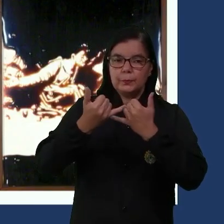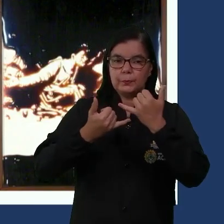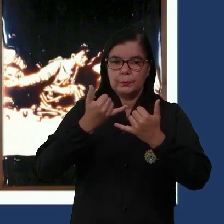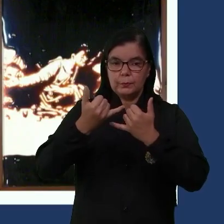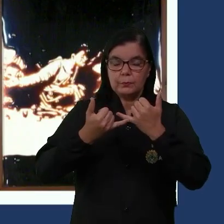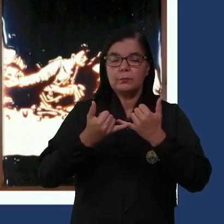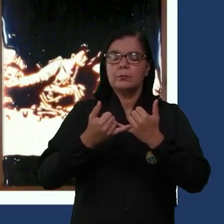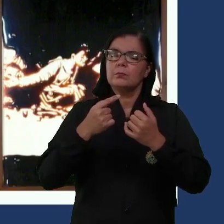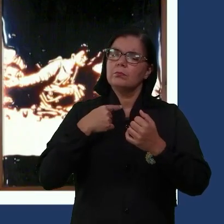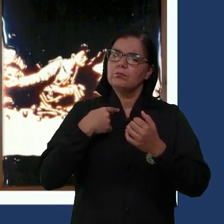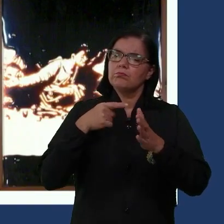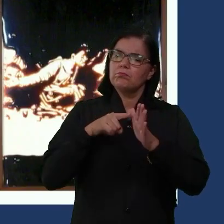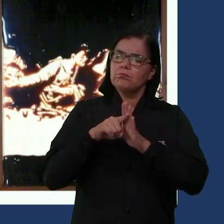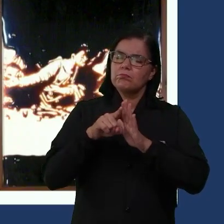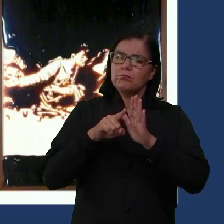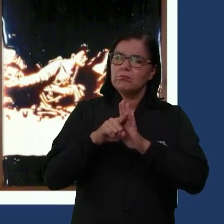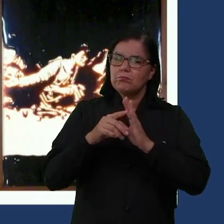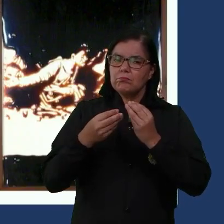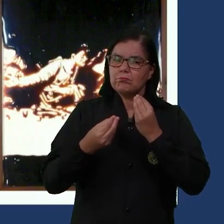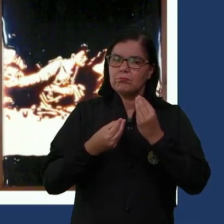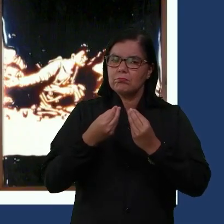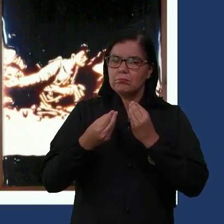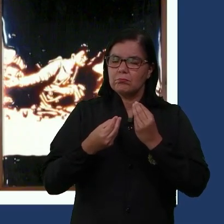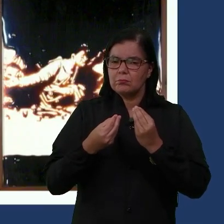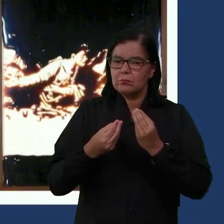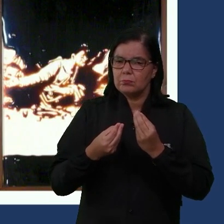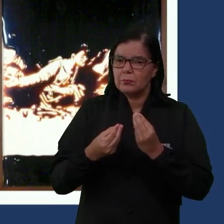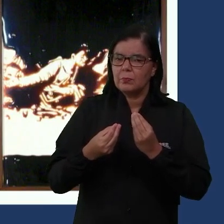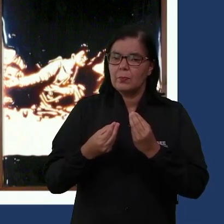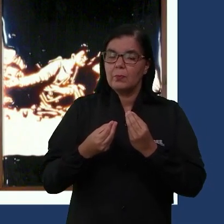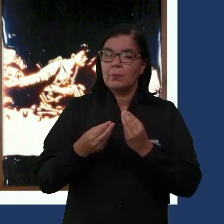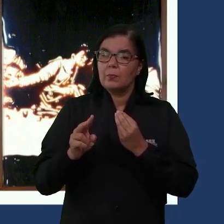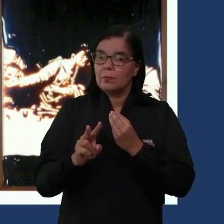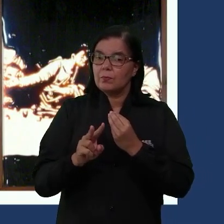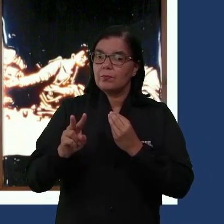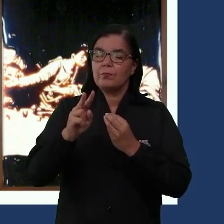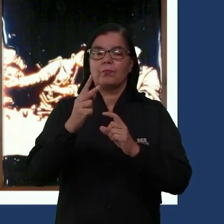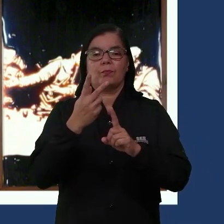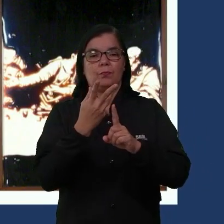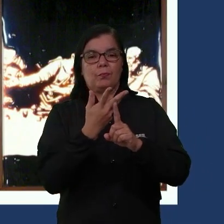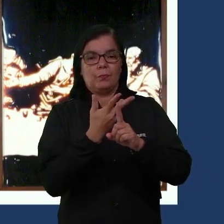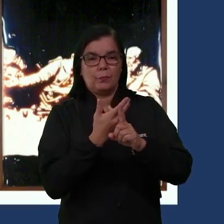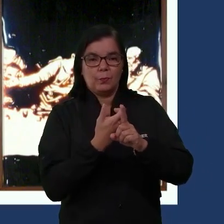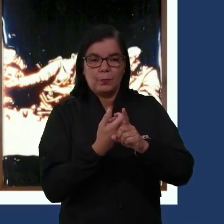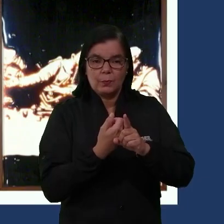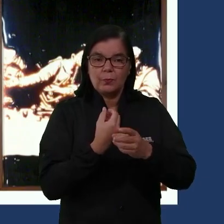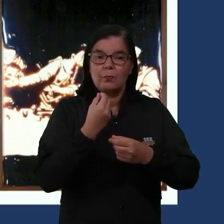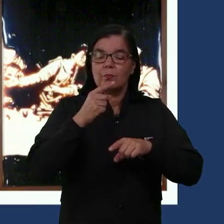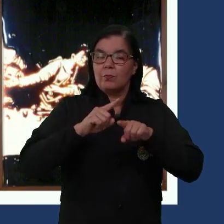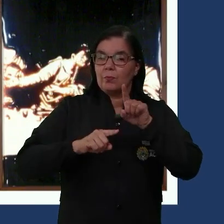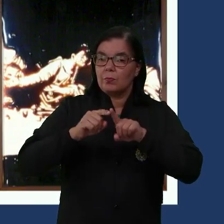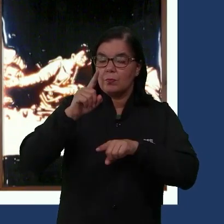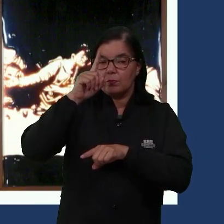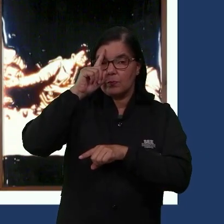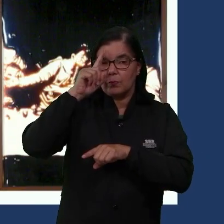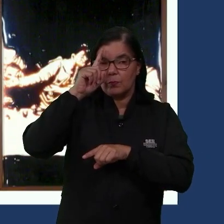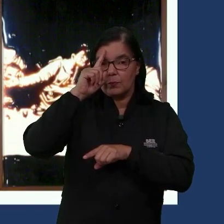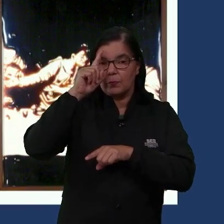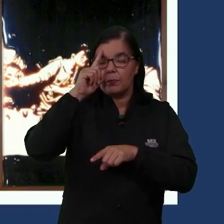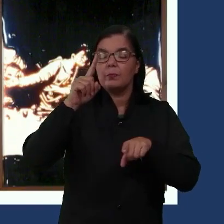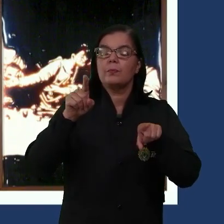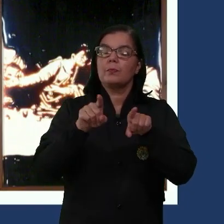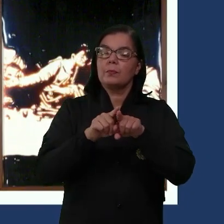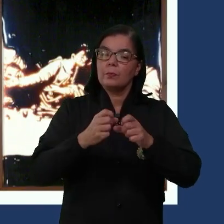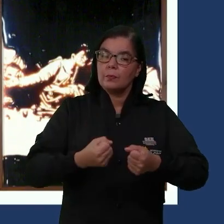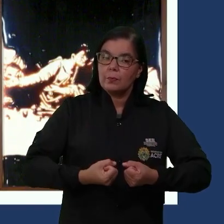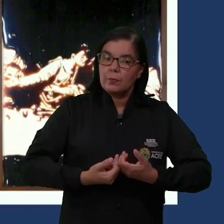brinquedos, e ele faz aí um questionamento sobre o valor da arte como materiais cotidianos